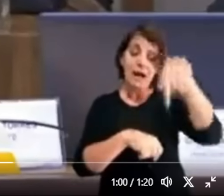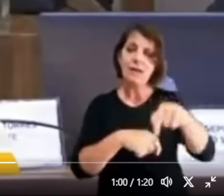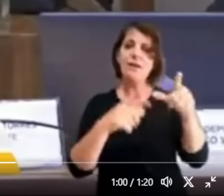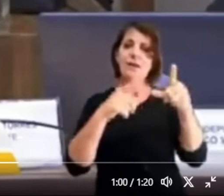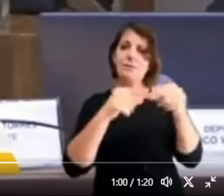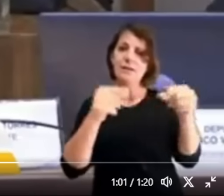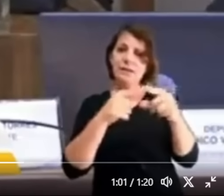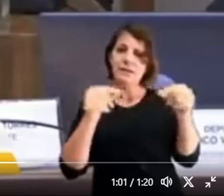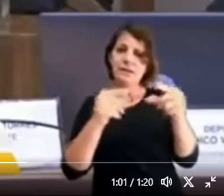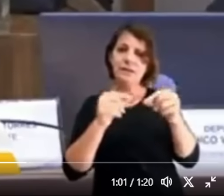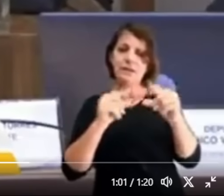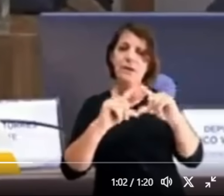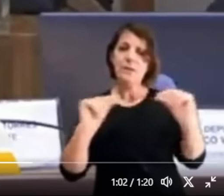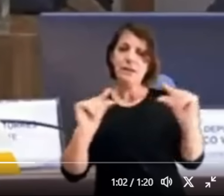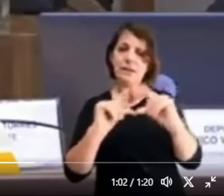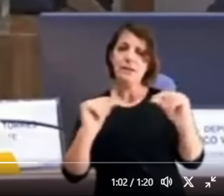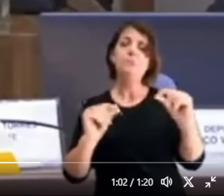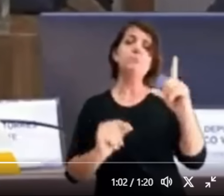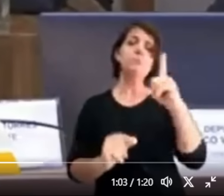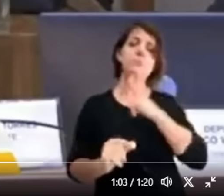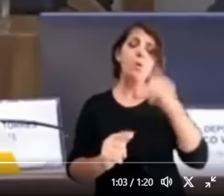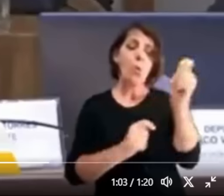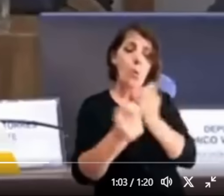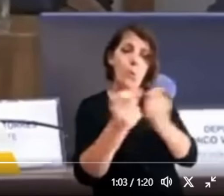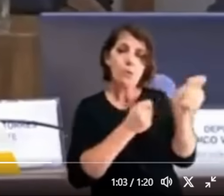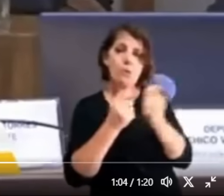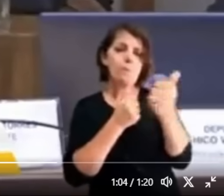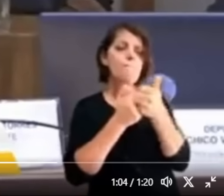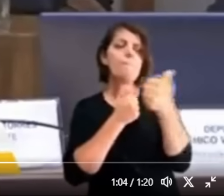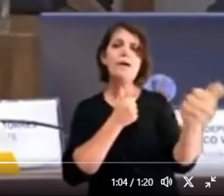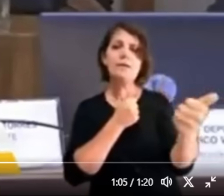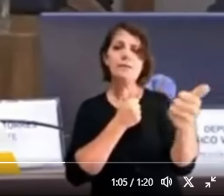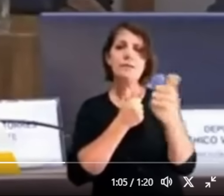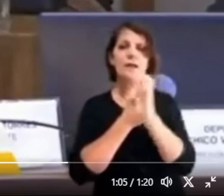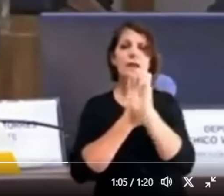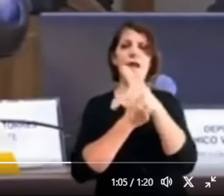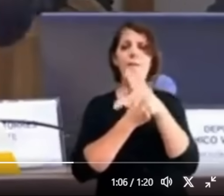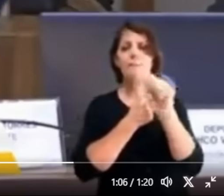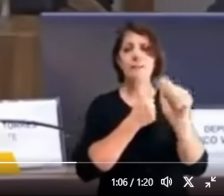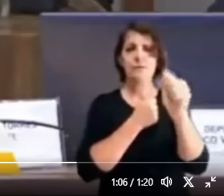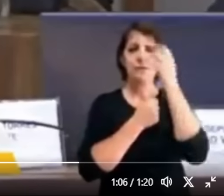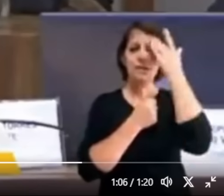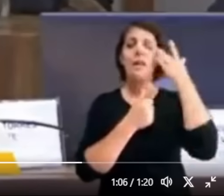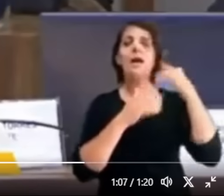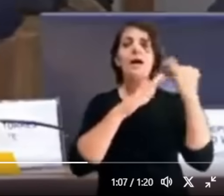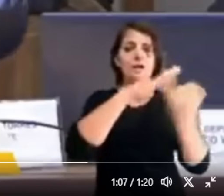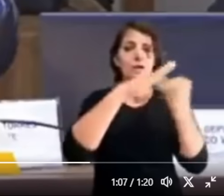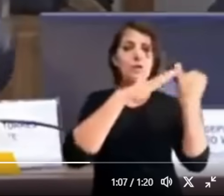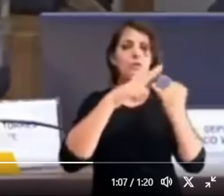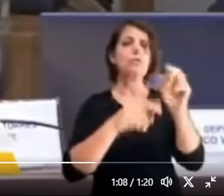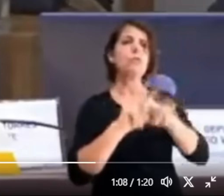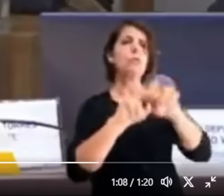que fica ali perto da Épia, e dali as instituições sentadas com um telão gigantesco